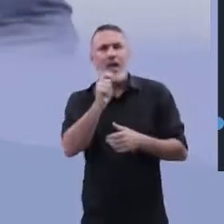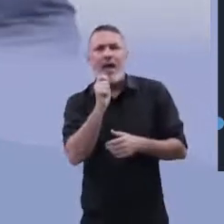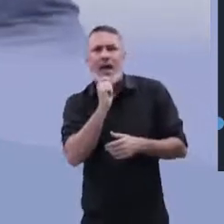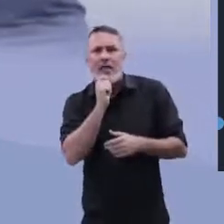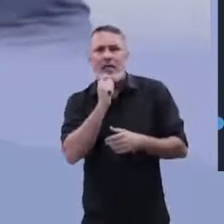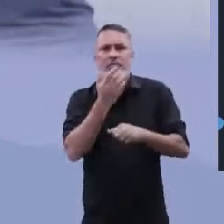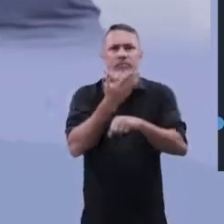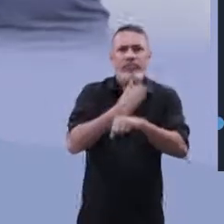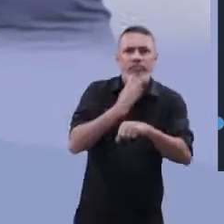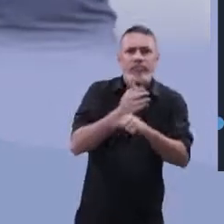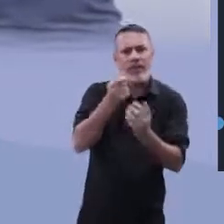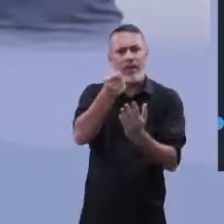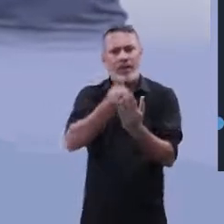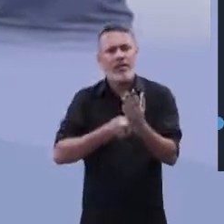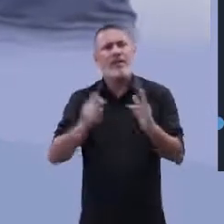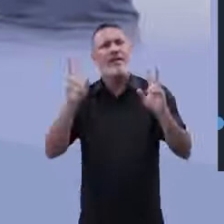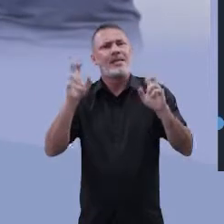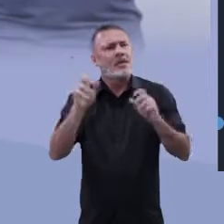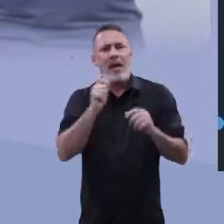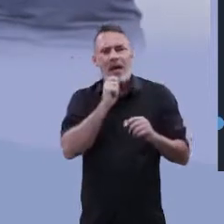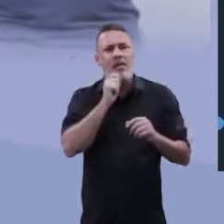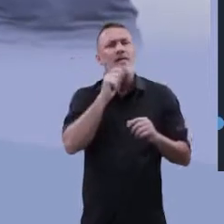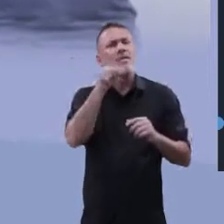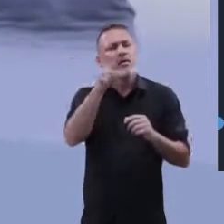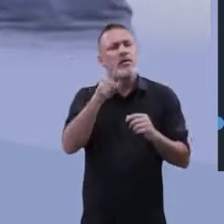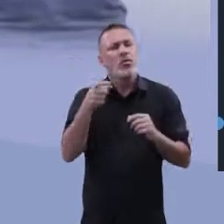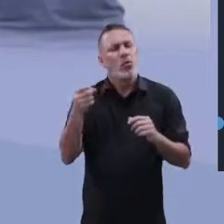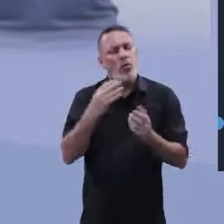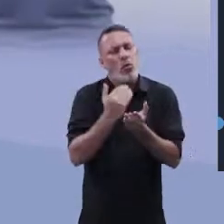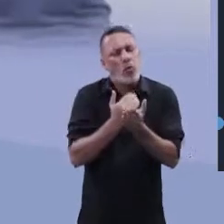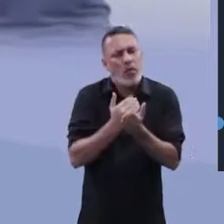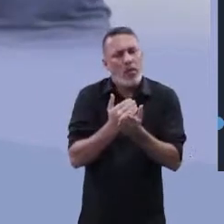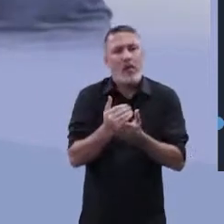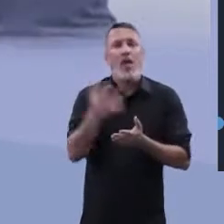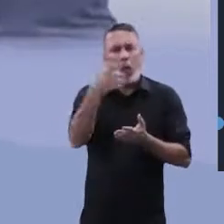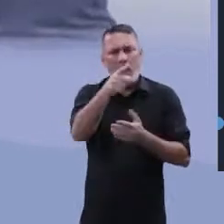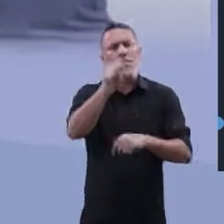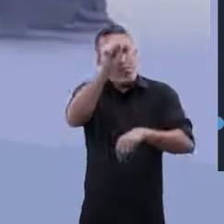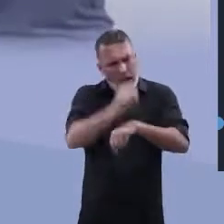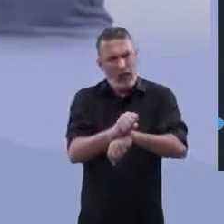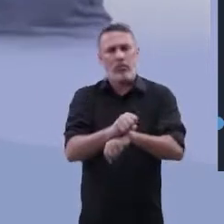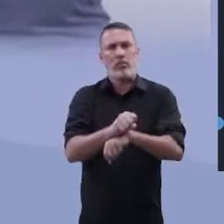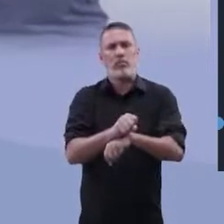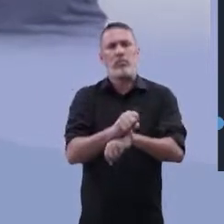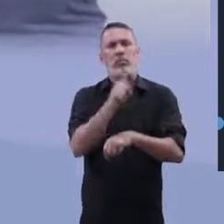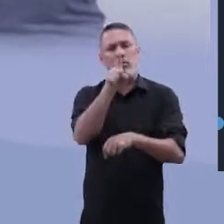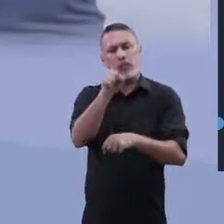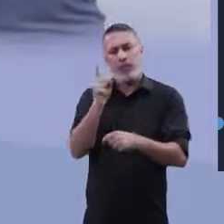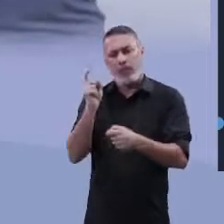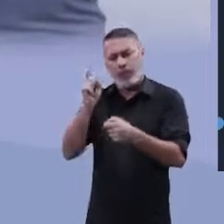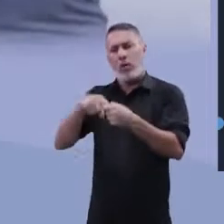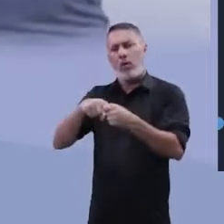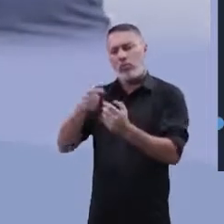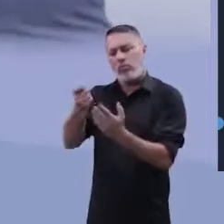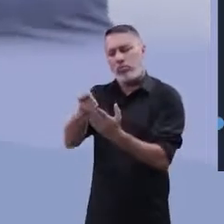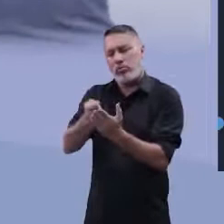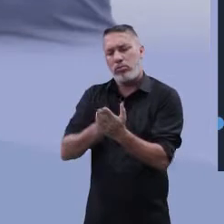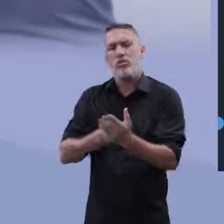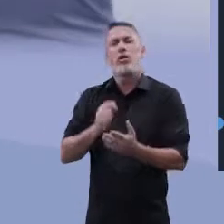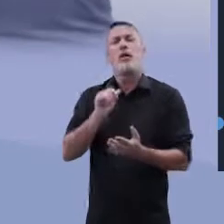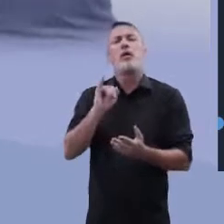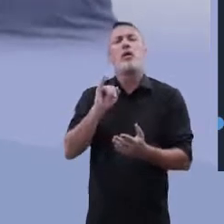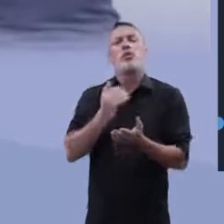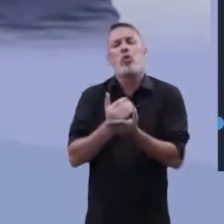uma redação sobre esse tema, seja até mesmo uma introdução, para agora esse vídeo, faça uma introdução, coloca ali alguma